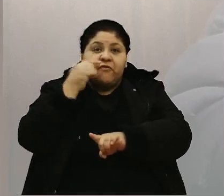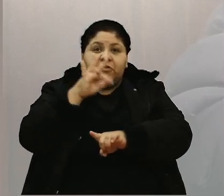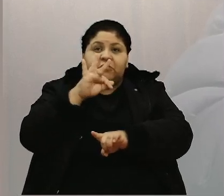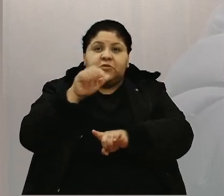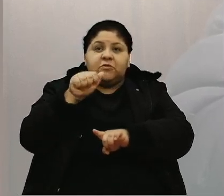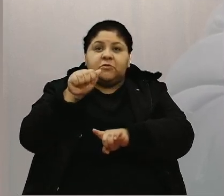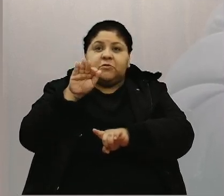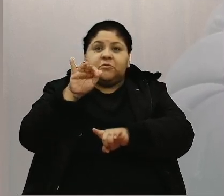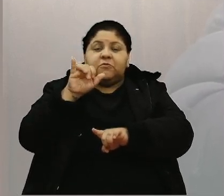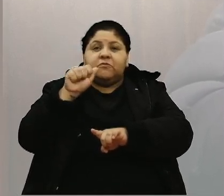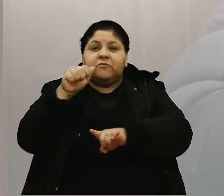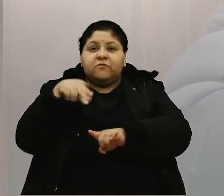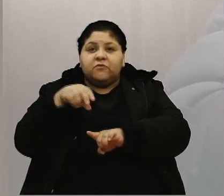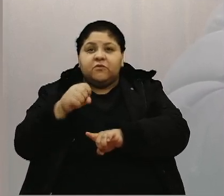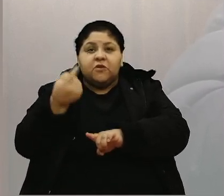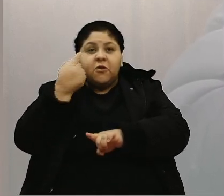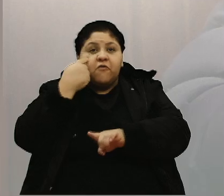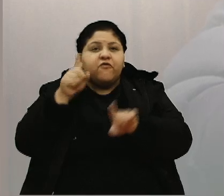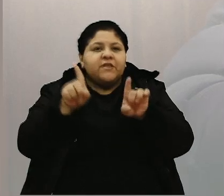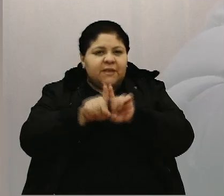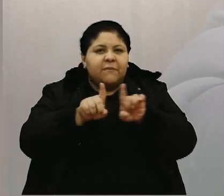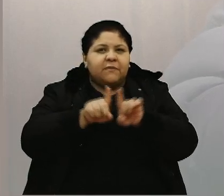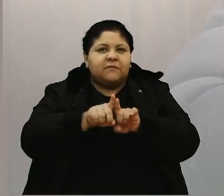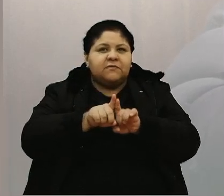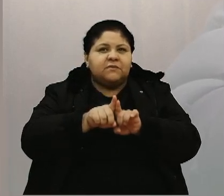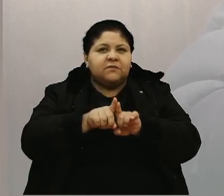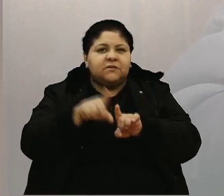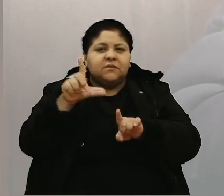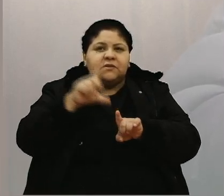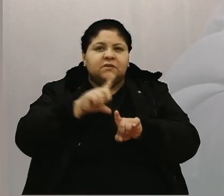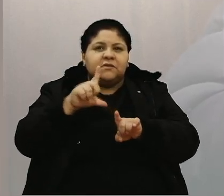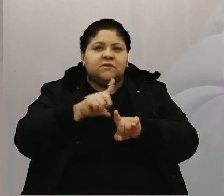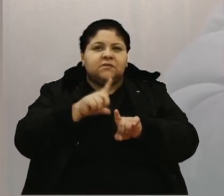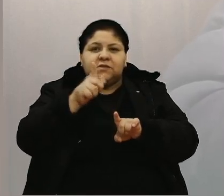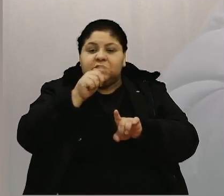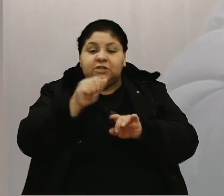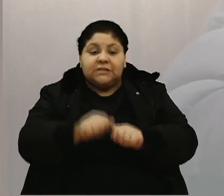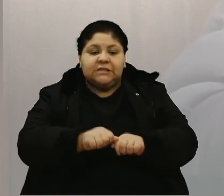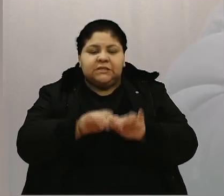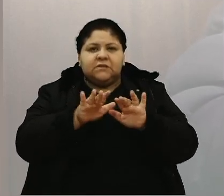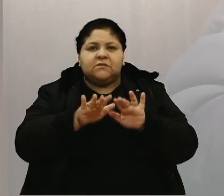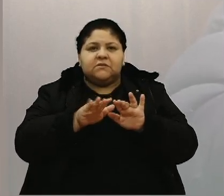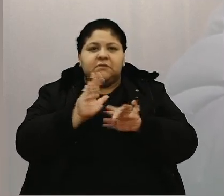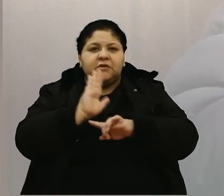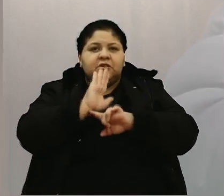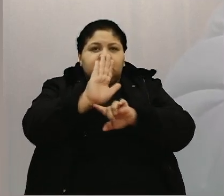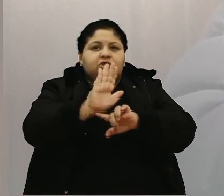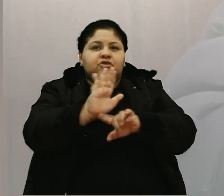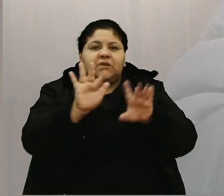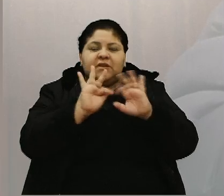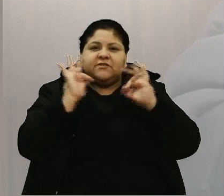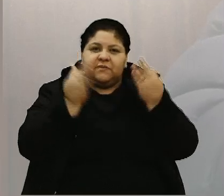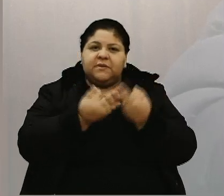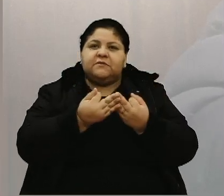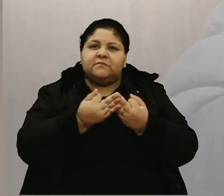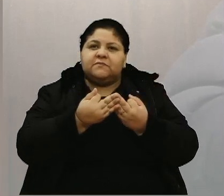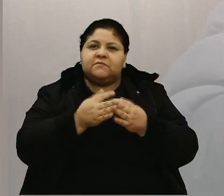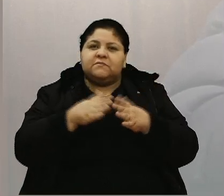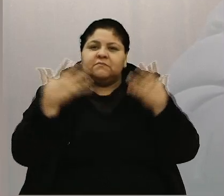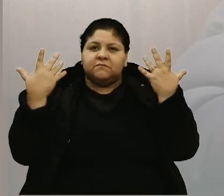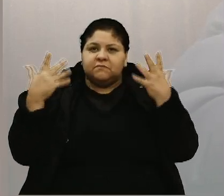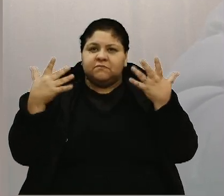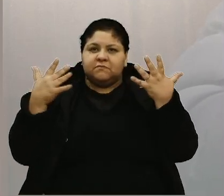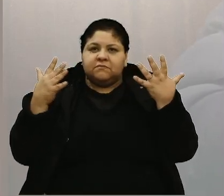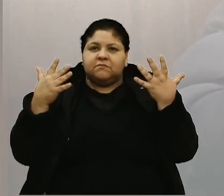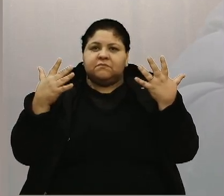eu vi também, poucos dias eu falei com ele pessoalmente, ele tinha ido nessas enchentes também, ajudar algumas famílias também. Então, parabéns aí ao